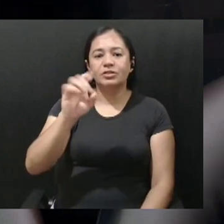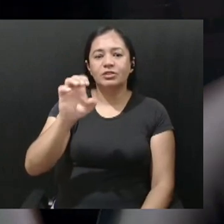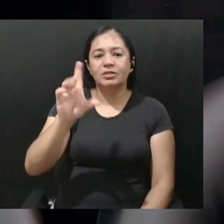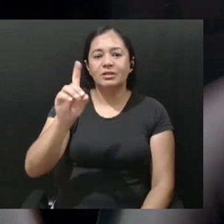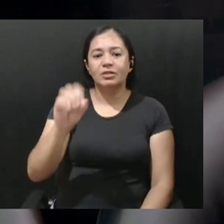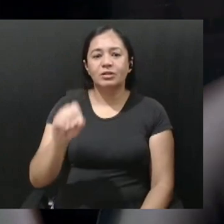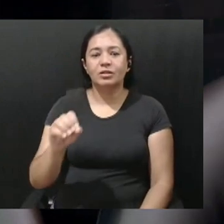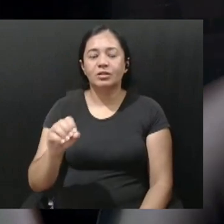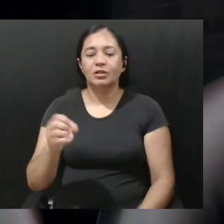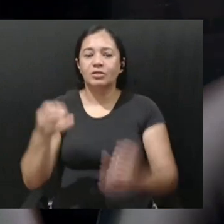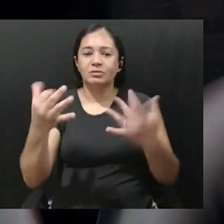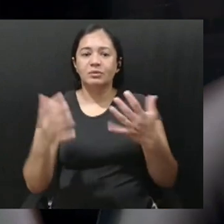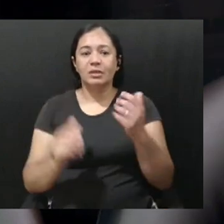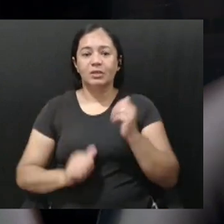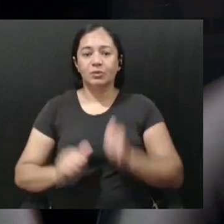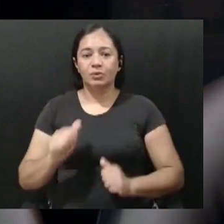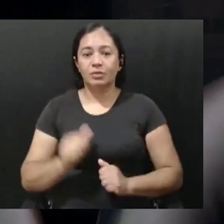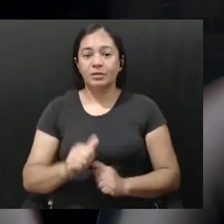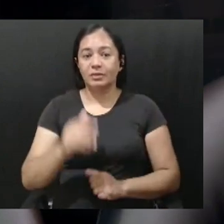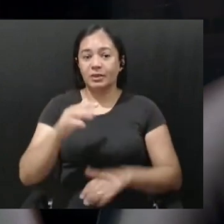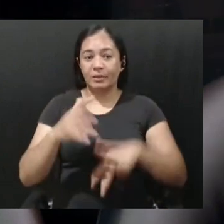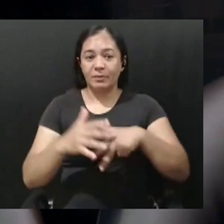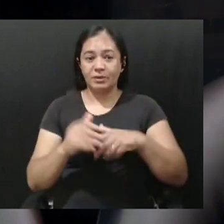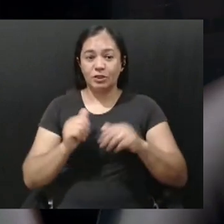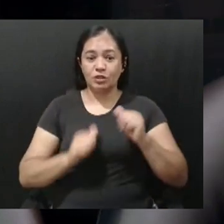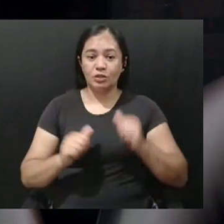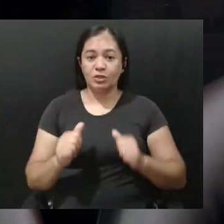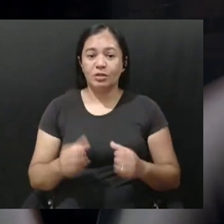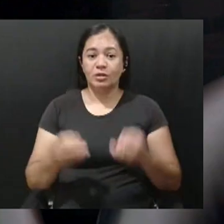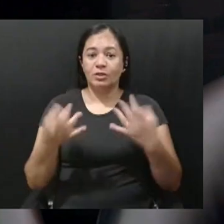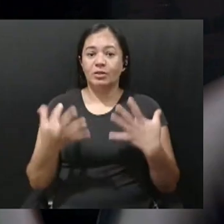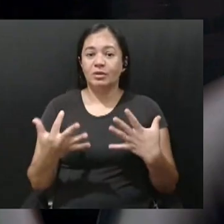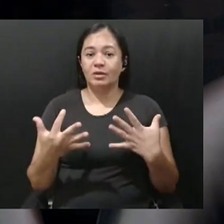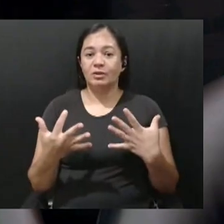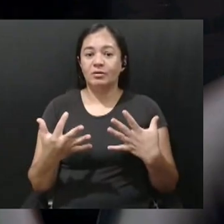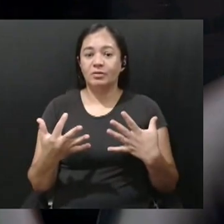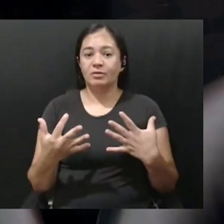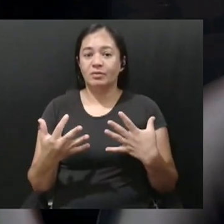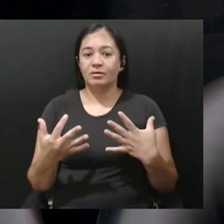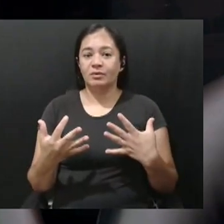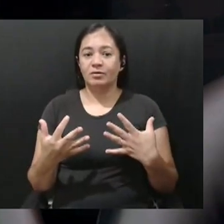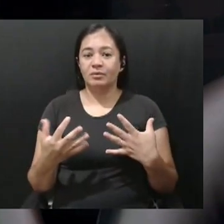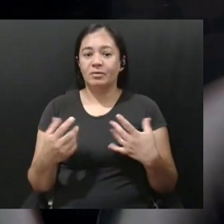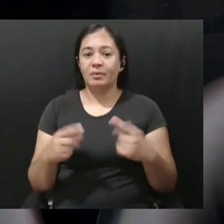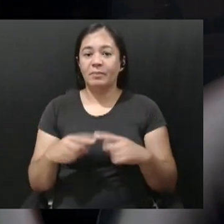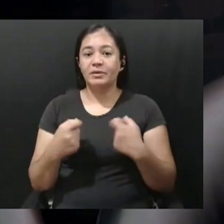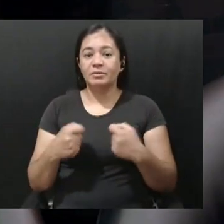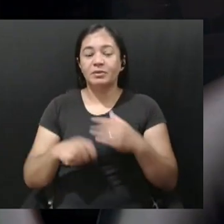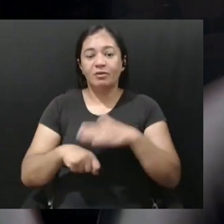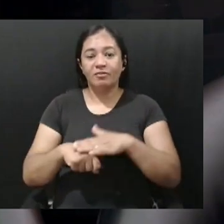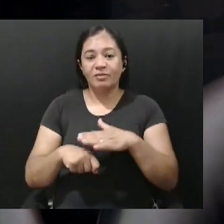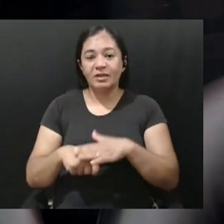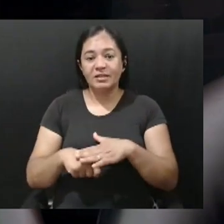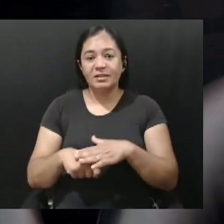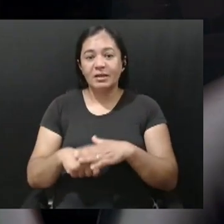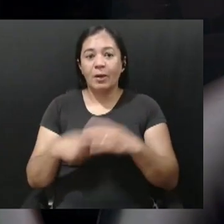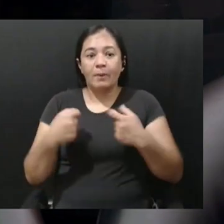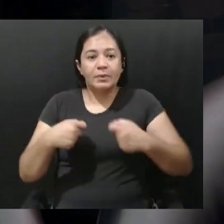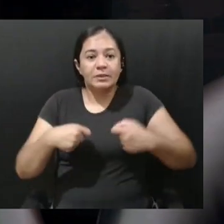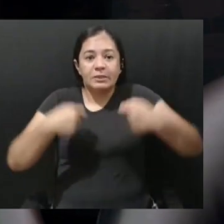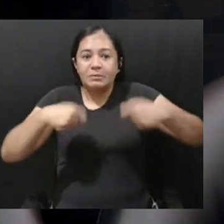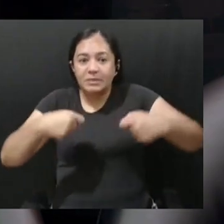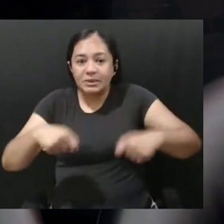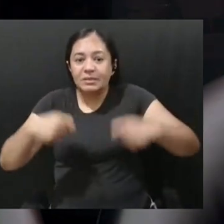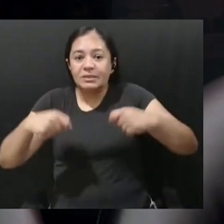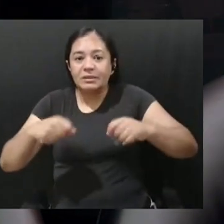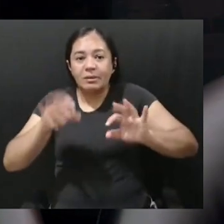pacientes ansiosos, né? Porque quando eu falo para ele, vou explicando, ele fala assim, não, mas eu preciso fazer isso, eu preciso fazer isso, né? Eu preciso programar, eu preciso pensar, tudo